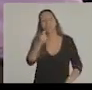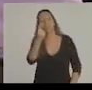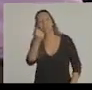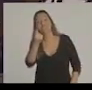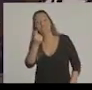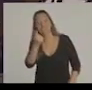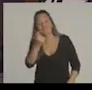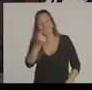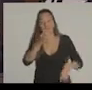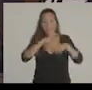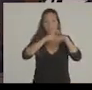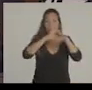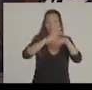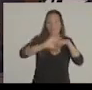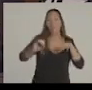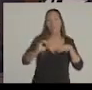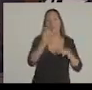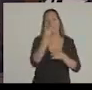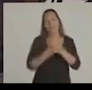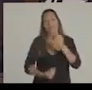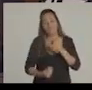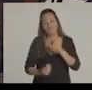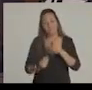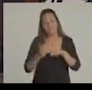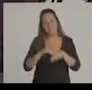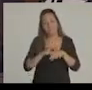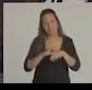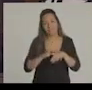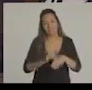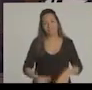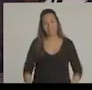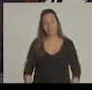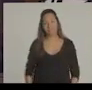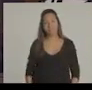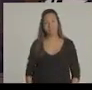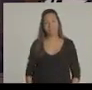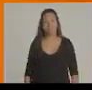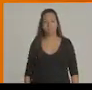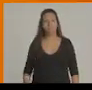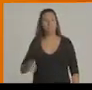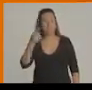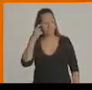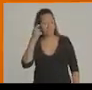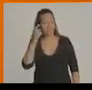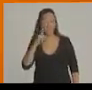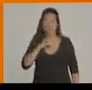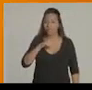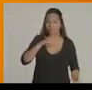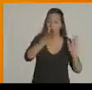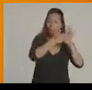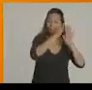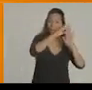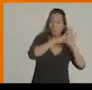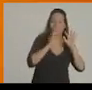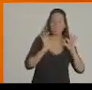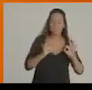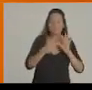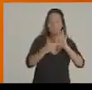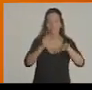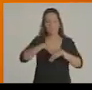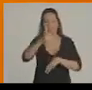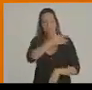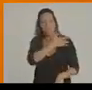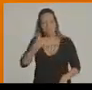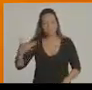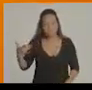também vai ter um custo maior para curar, né? para tratar aquelas pessoas. Freixo tem propostas possíveis para melhorar